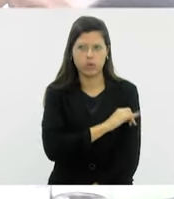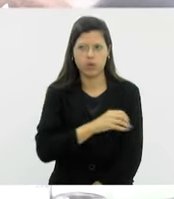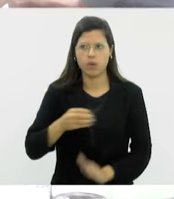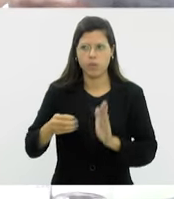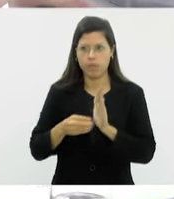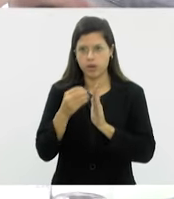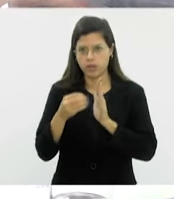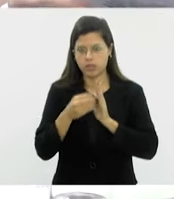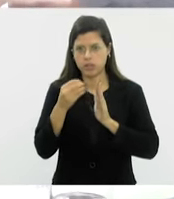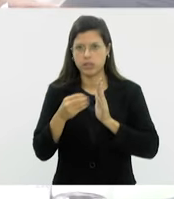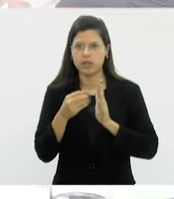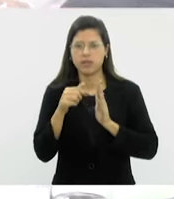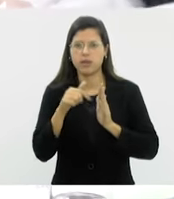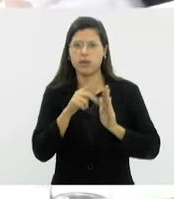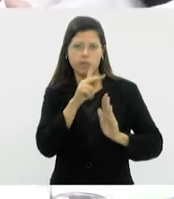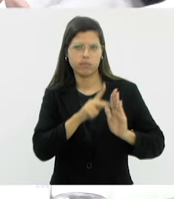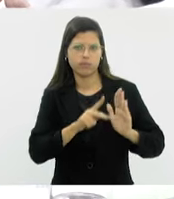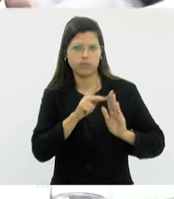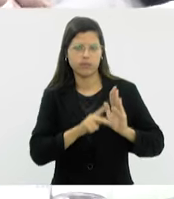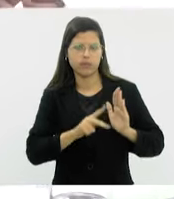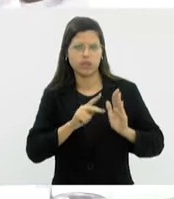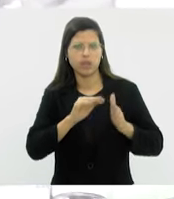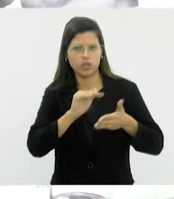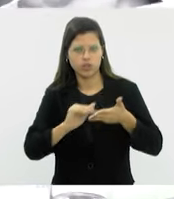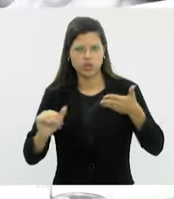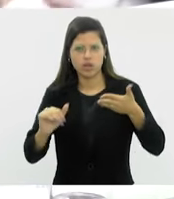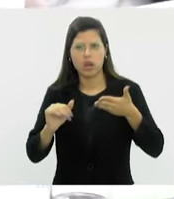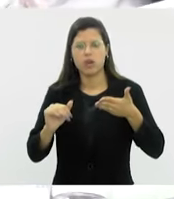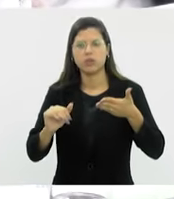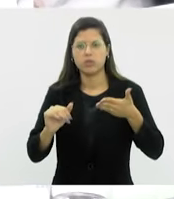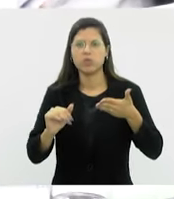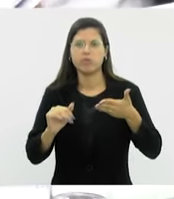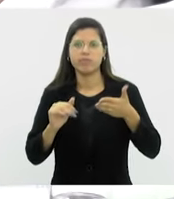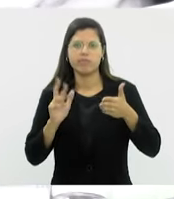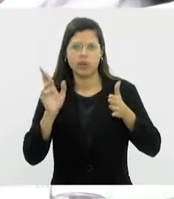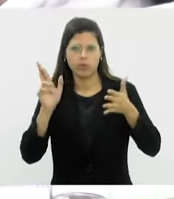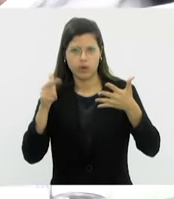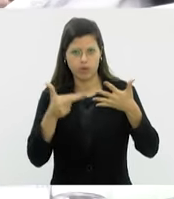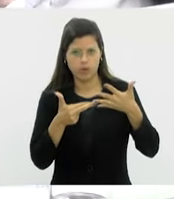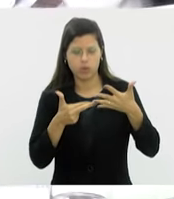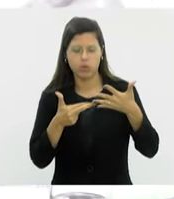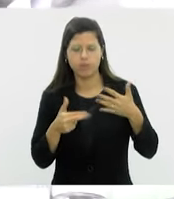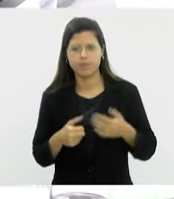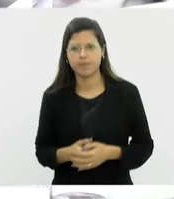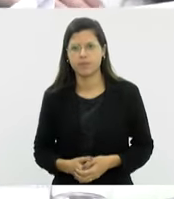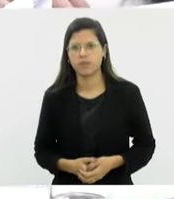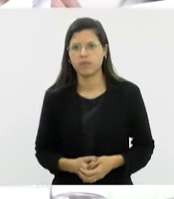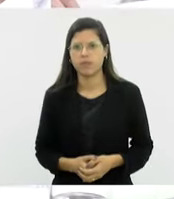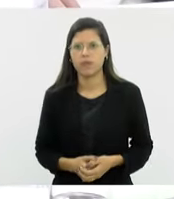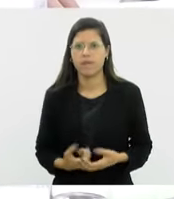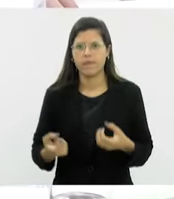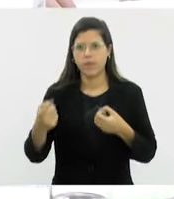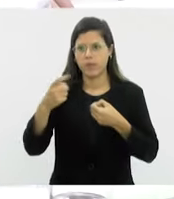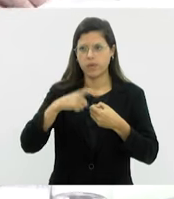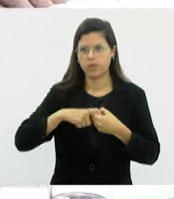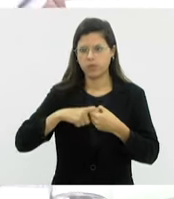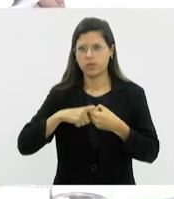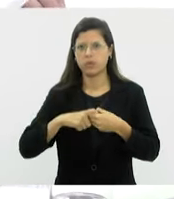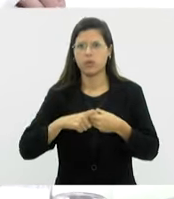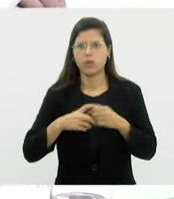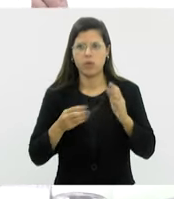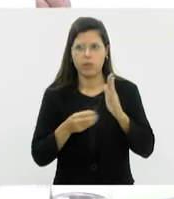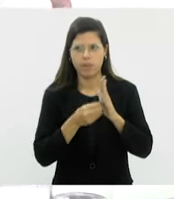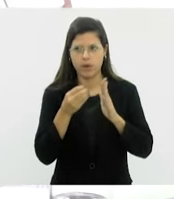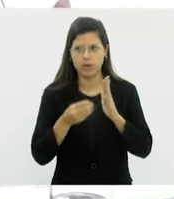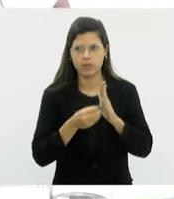projeto havia sido retirado de pauta pelo relator e retorna com parecer